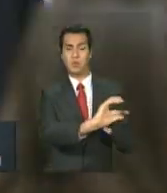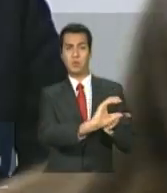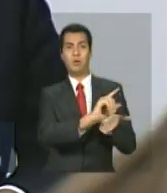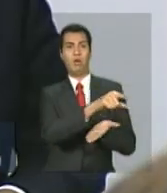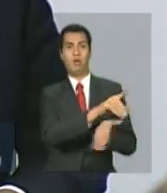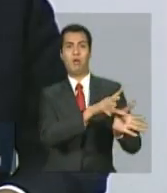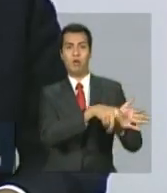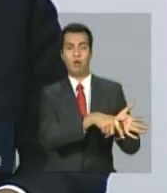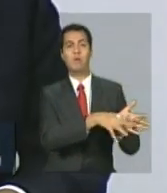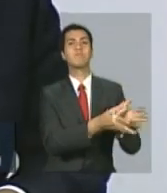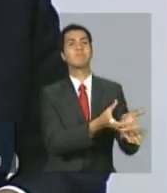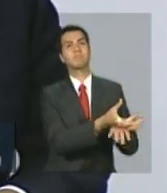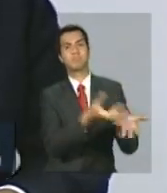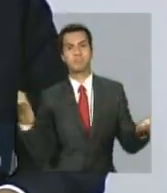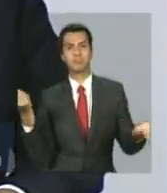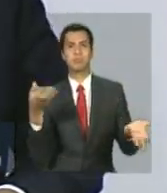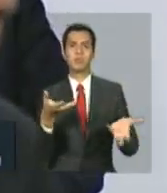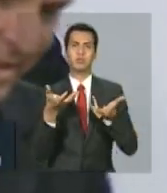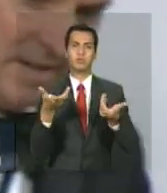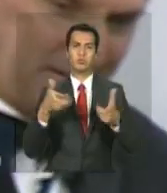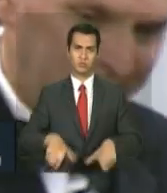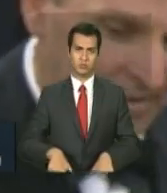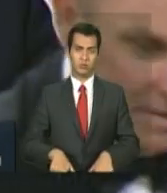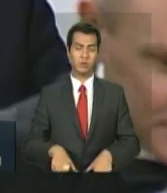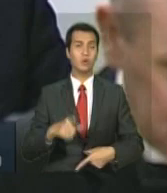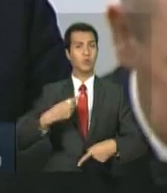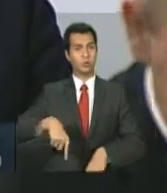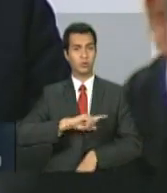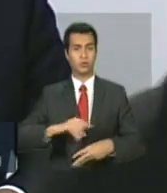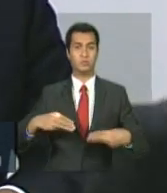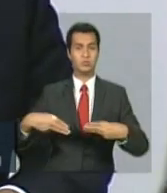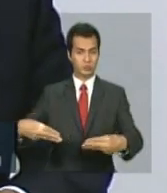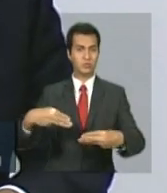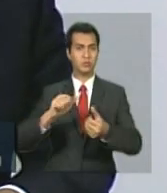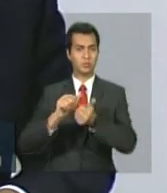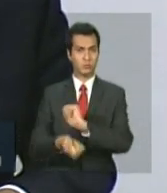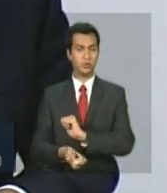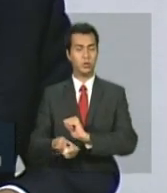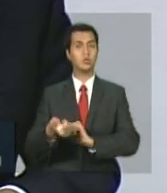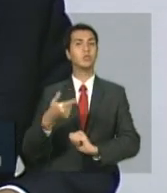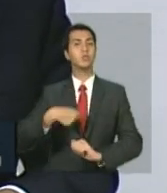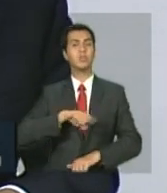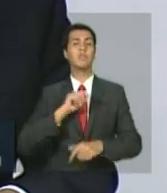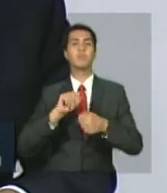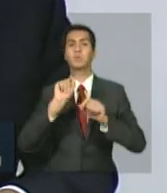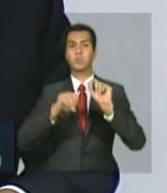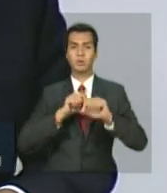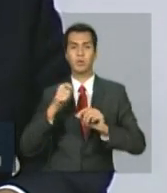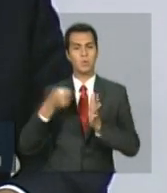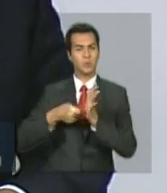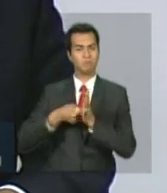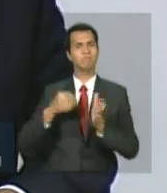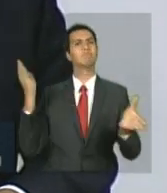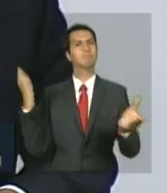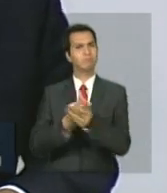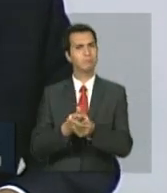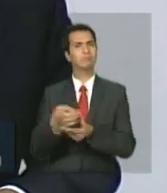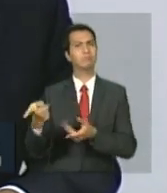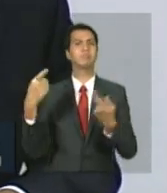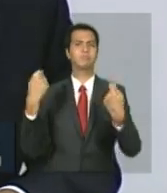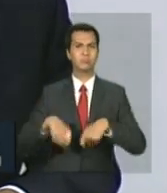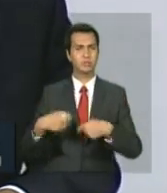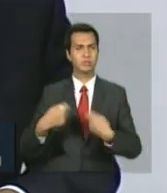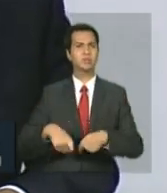a corrupção é o Ministério do Esporte, quando exige que o dinheiro repassado e não aplicado deve ser devolvido aos